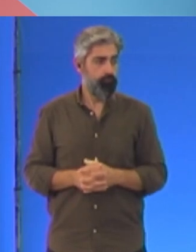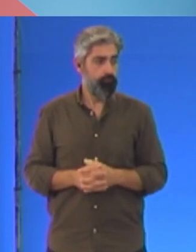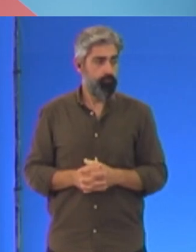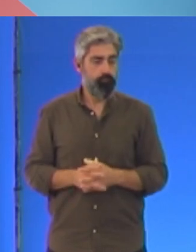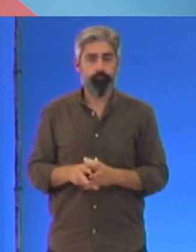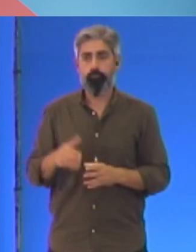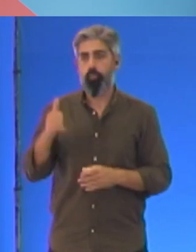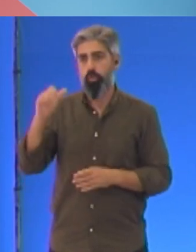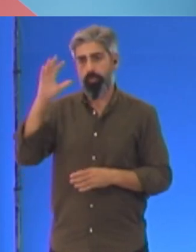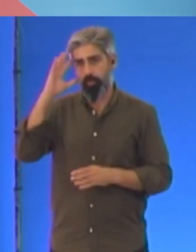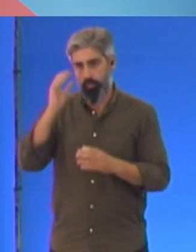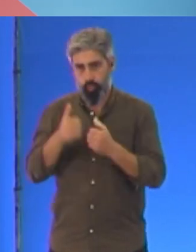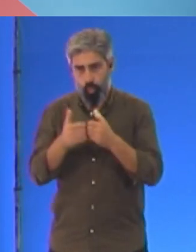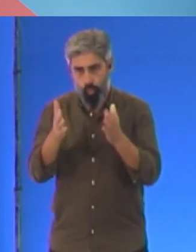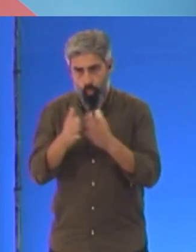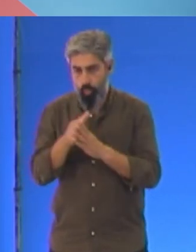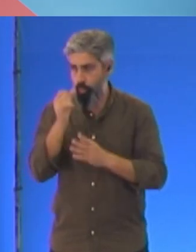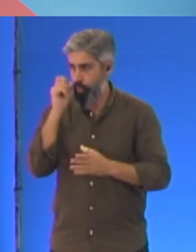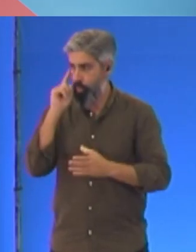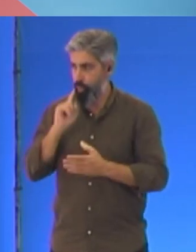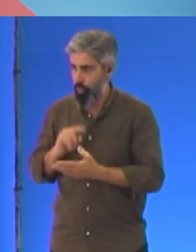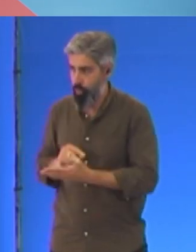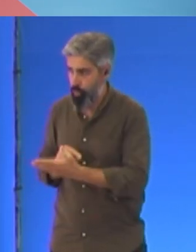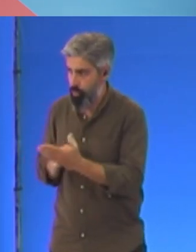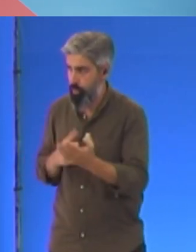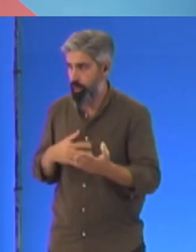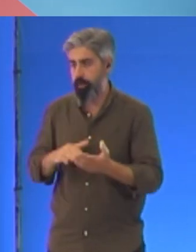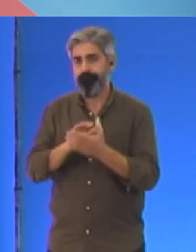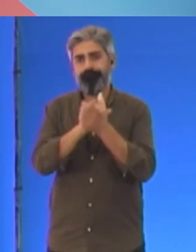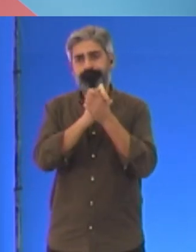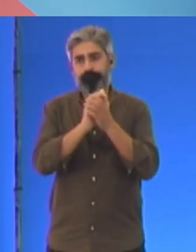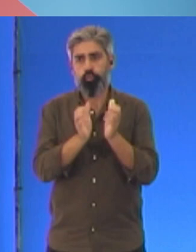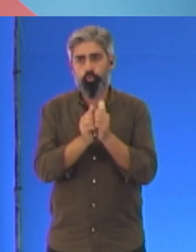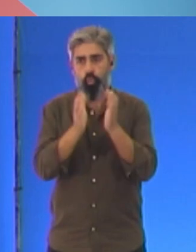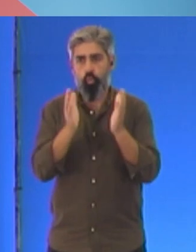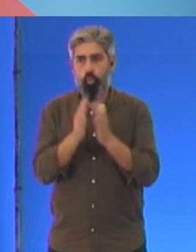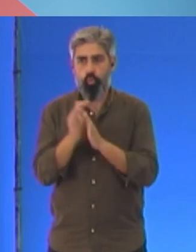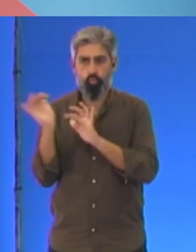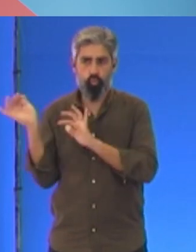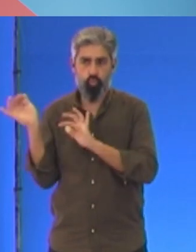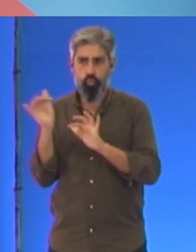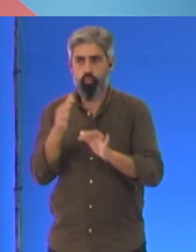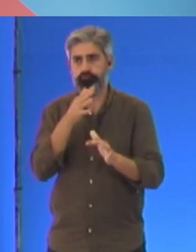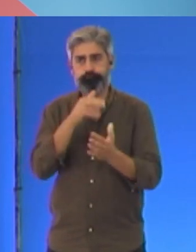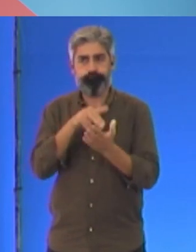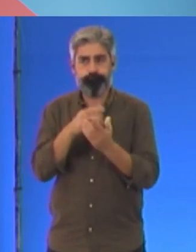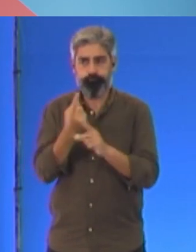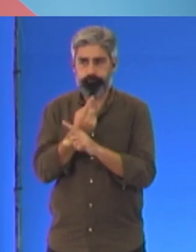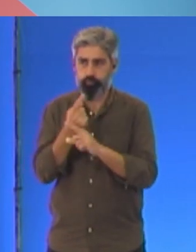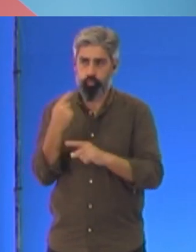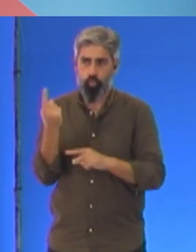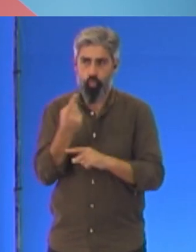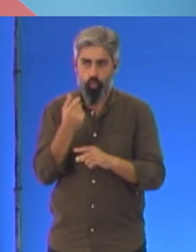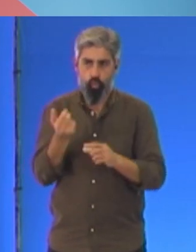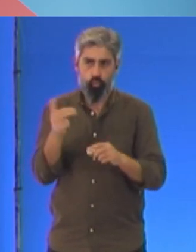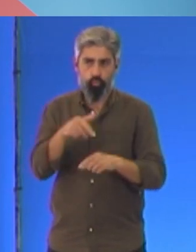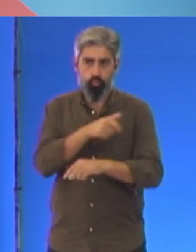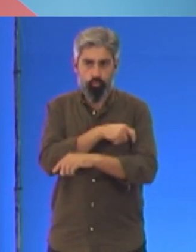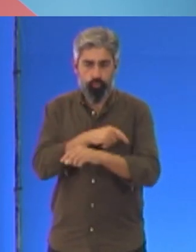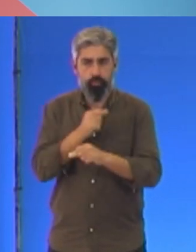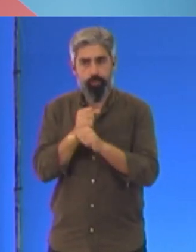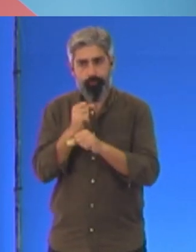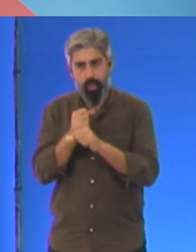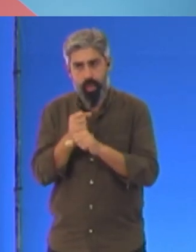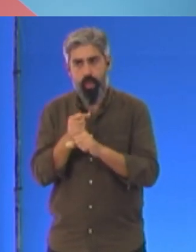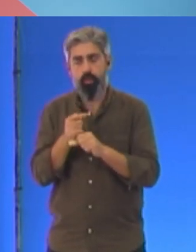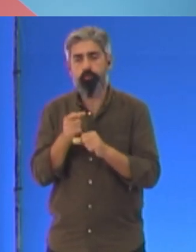Boa tarde a todos e a todas queria saudar todas e todos os congressistas todos os que trabalharam na promoção